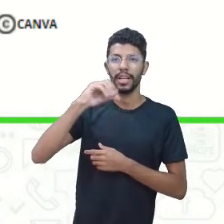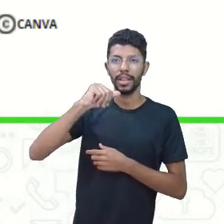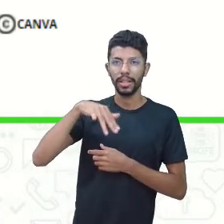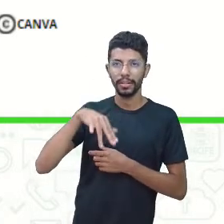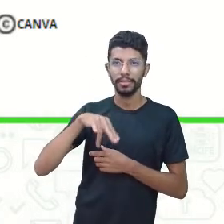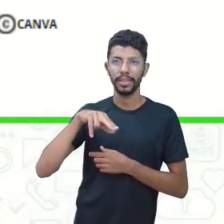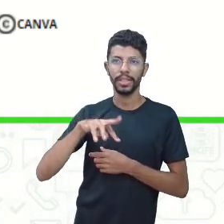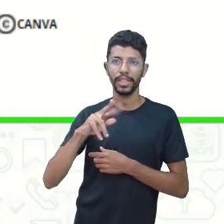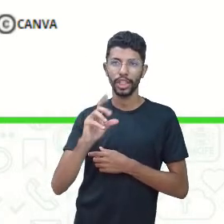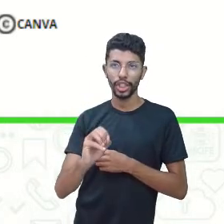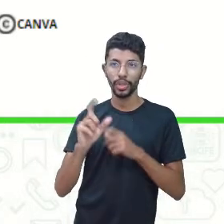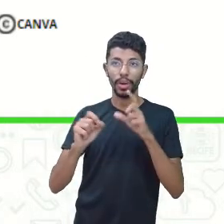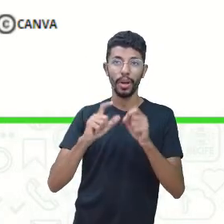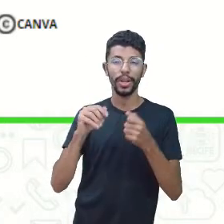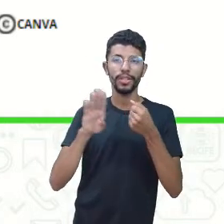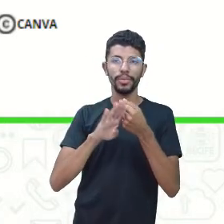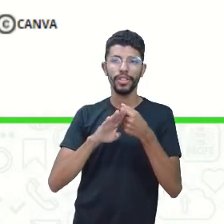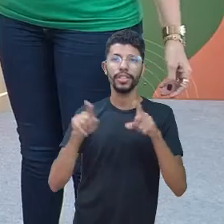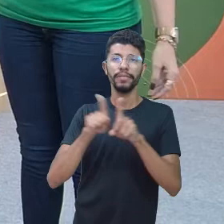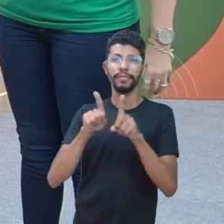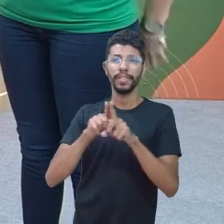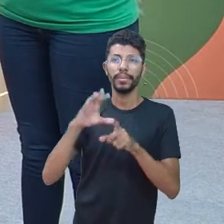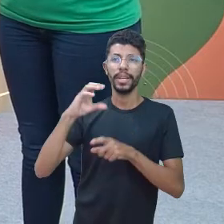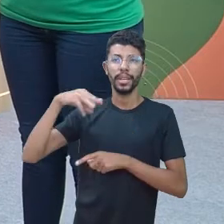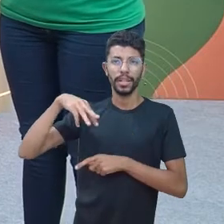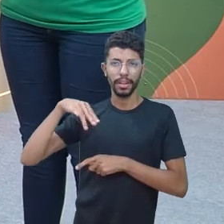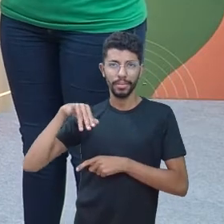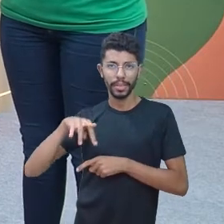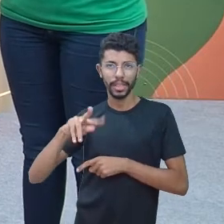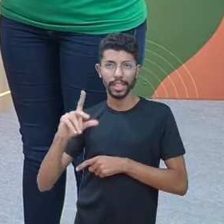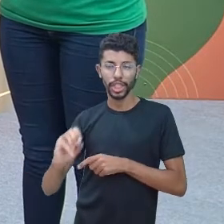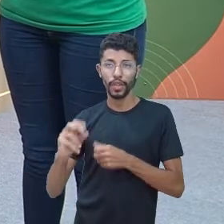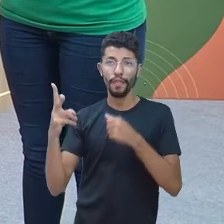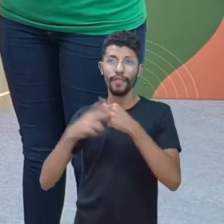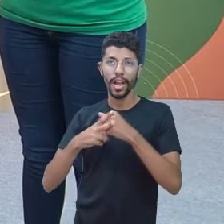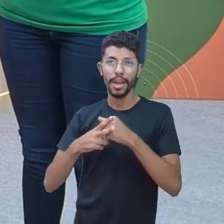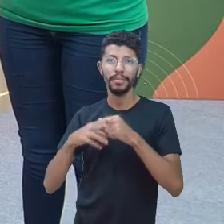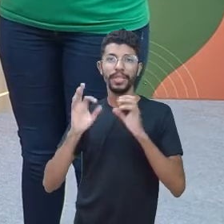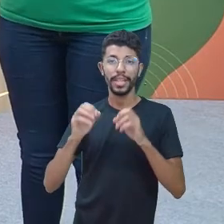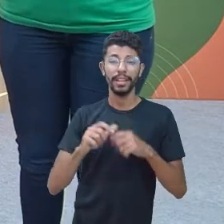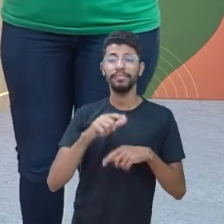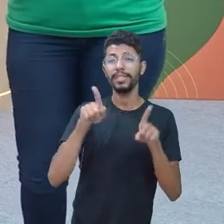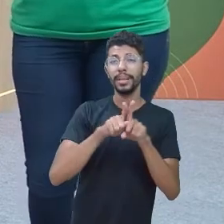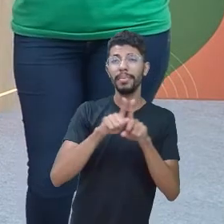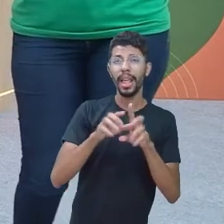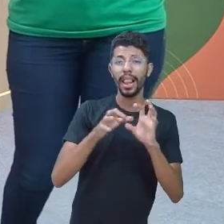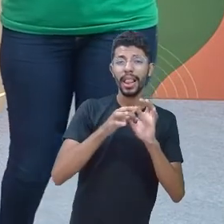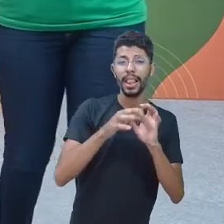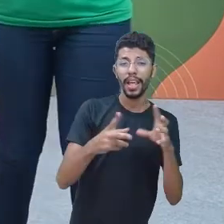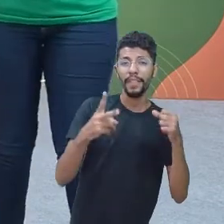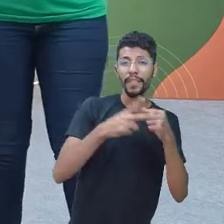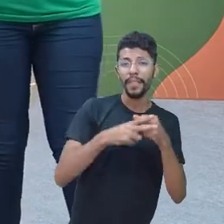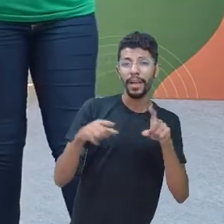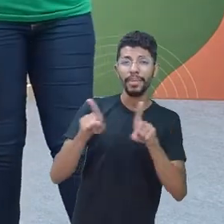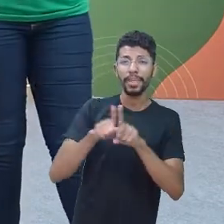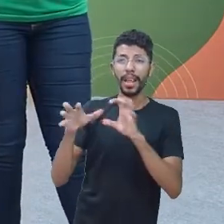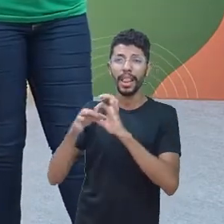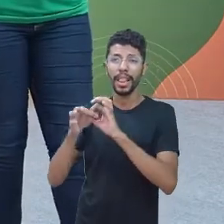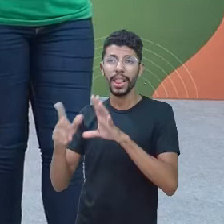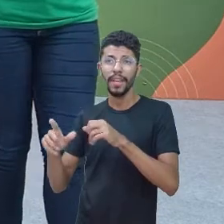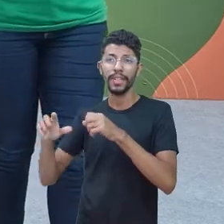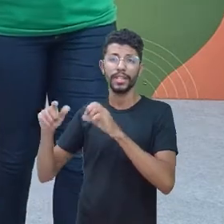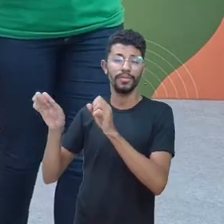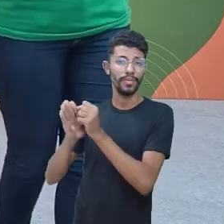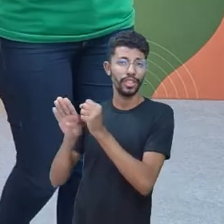e livre, verbo, tá certo? Vamos para a próxima. E depois que nós falamos